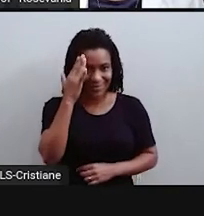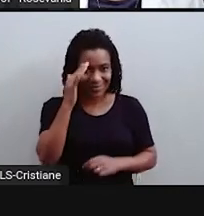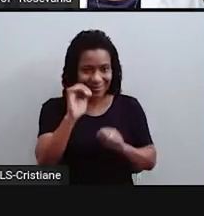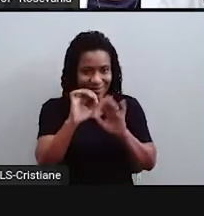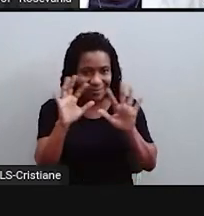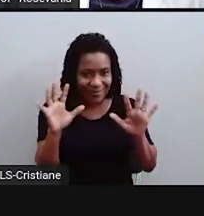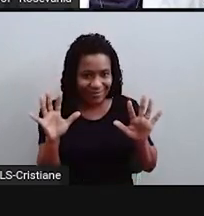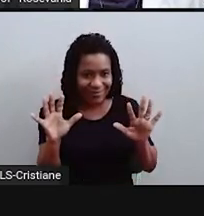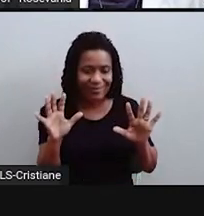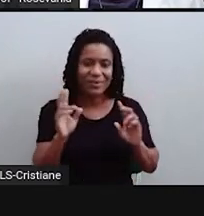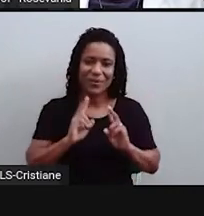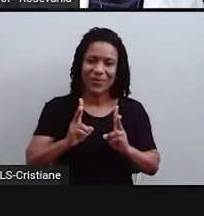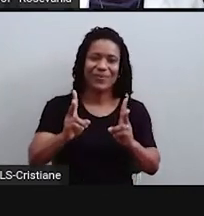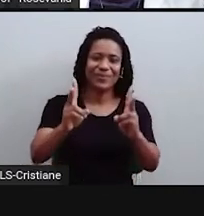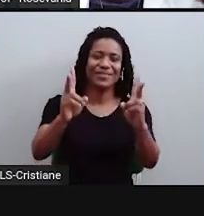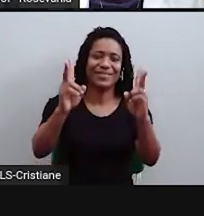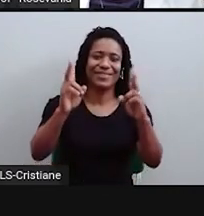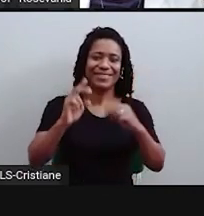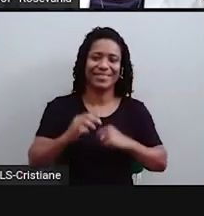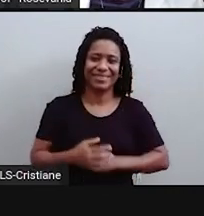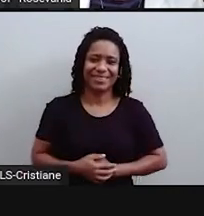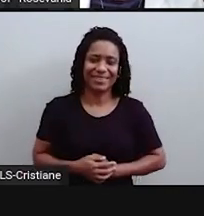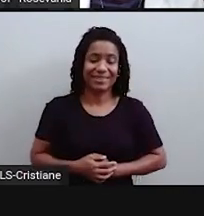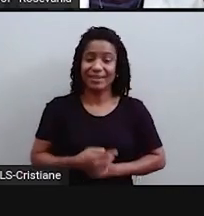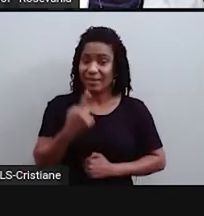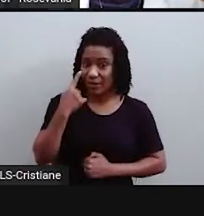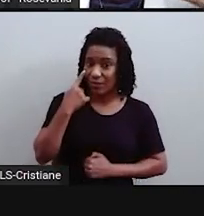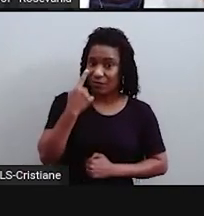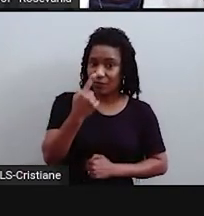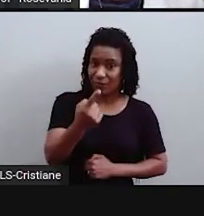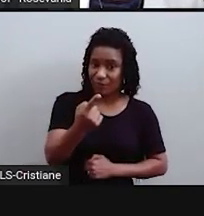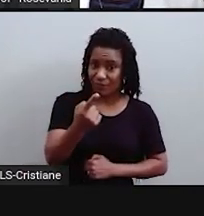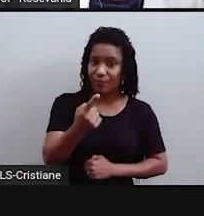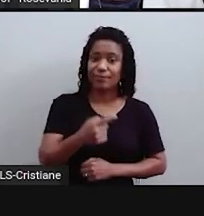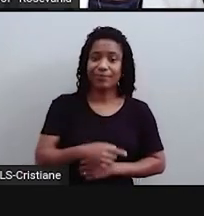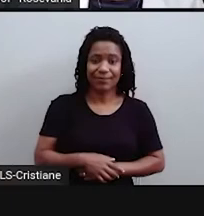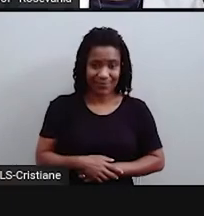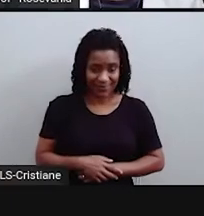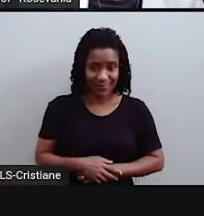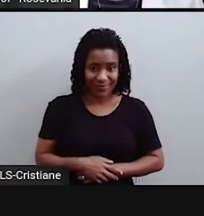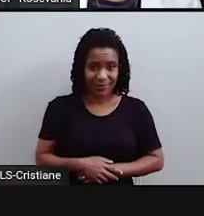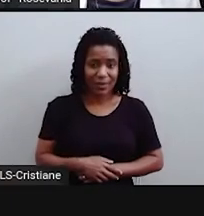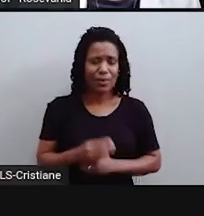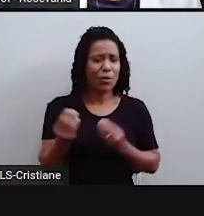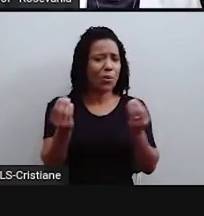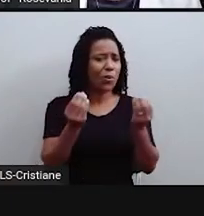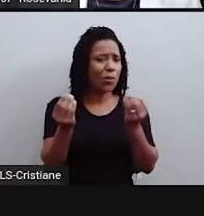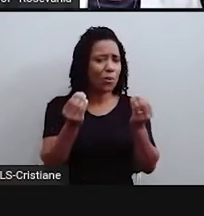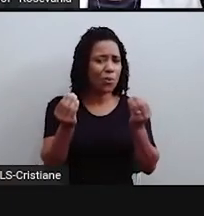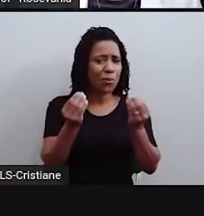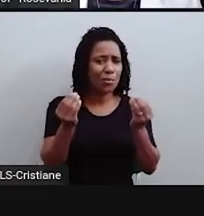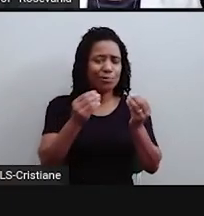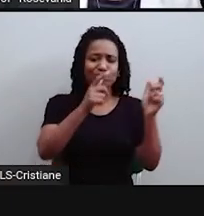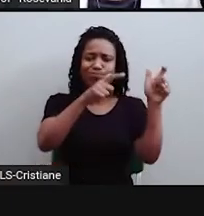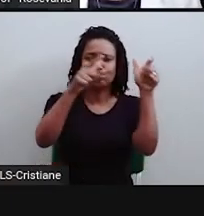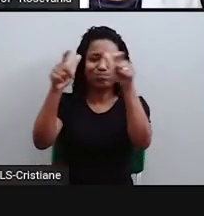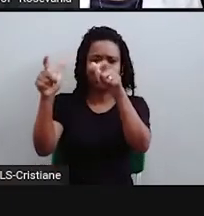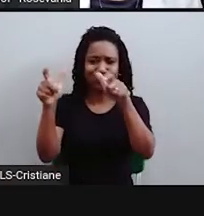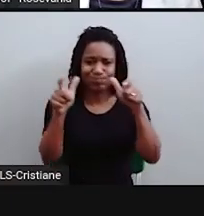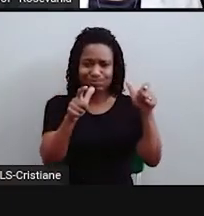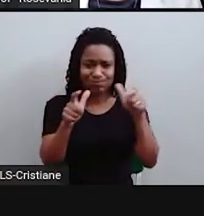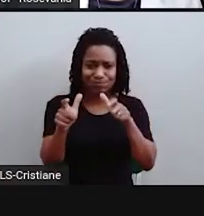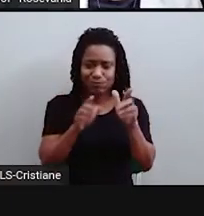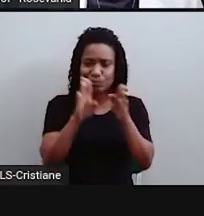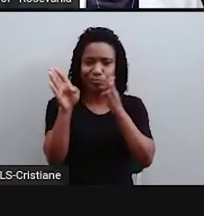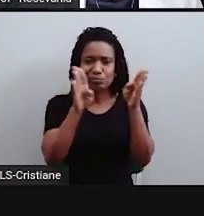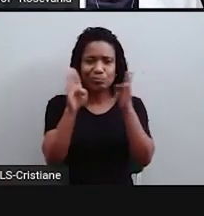vamos lá. Aí, na hora que a Pro estava dizendo lá, para você se localizar, né, usando a informação da Rosa